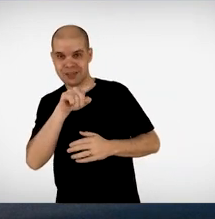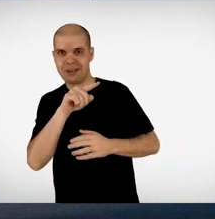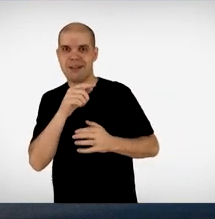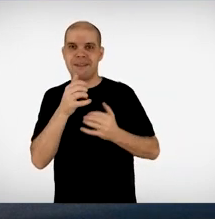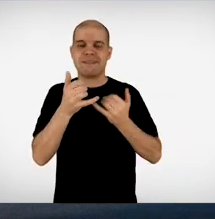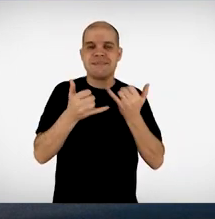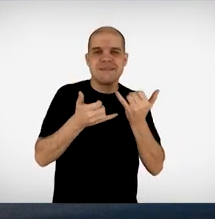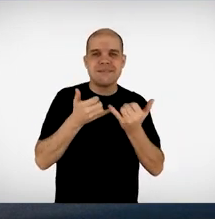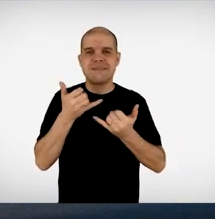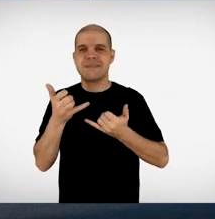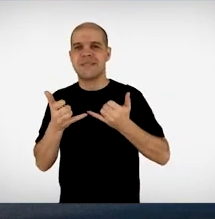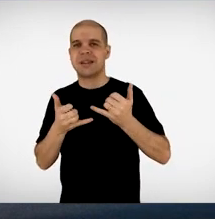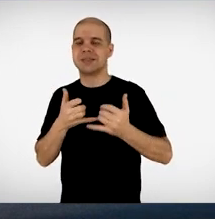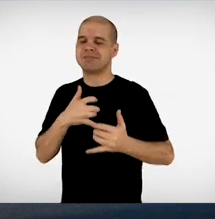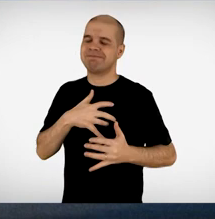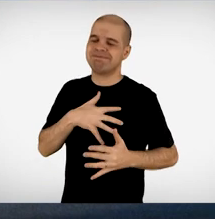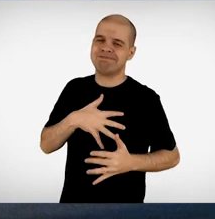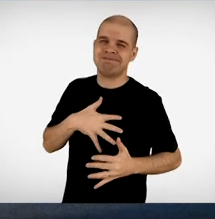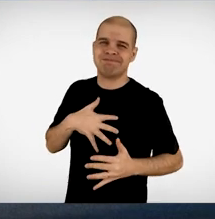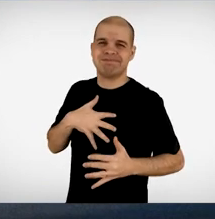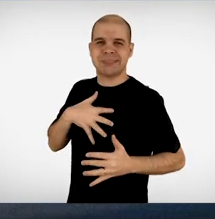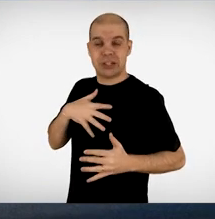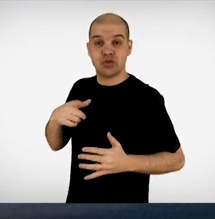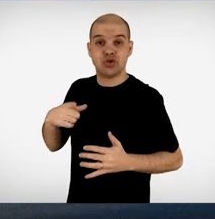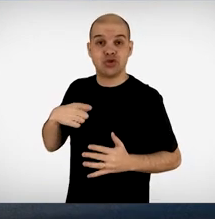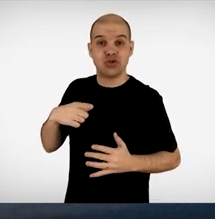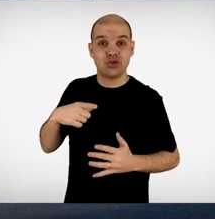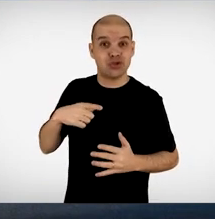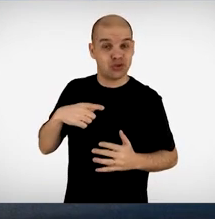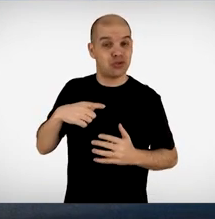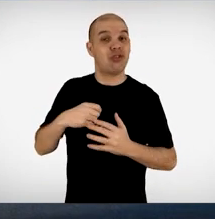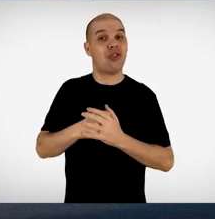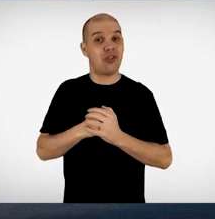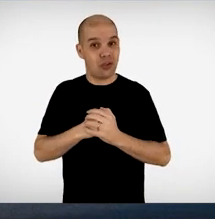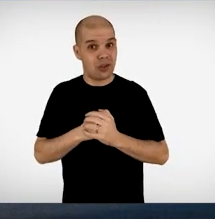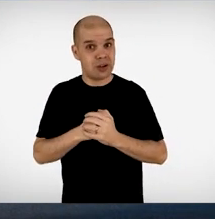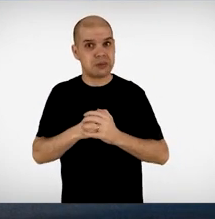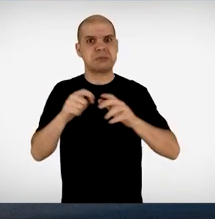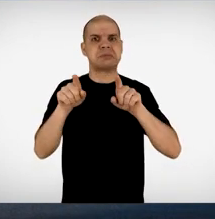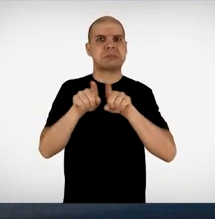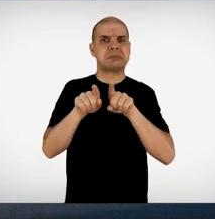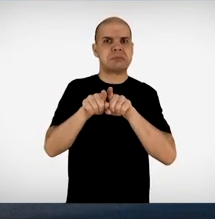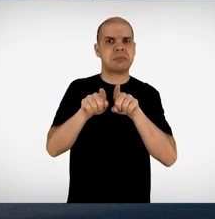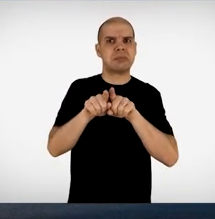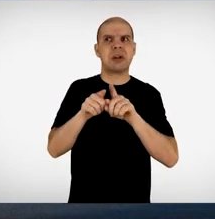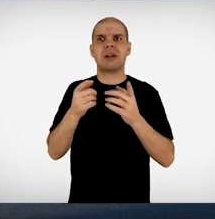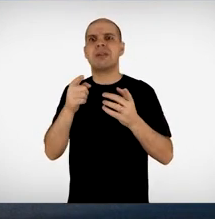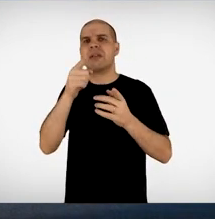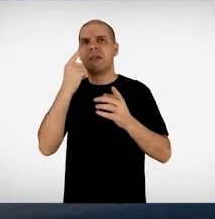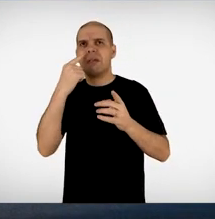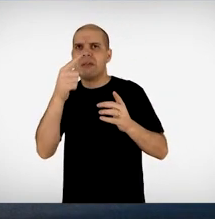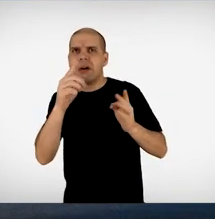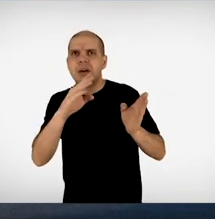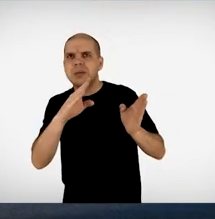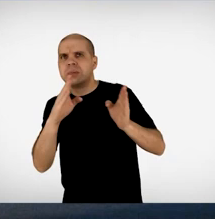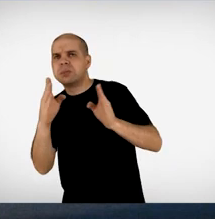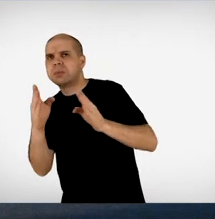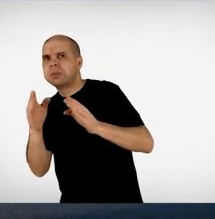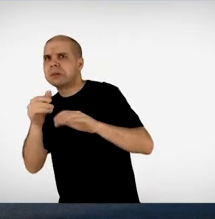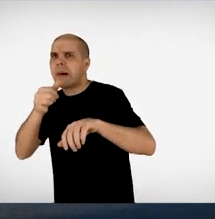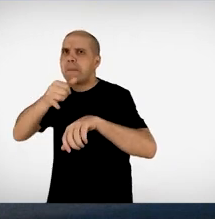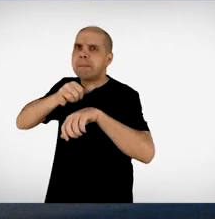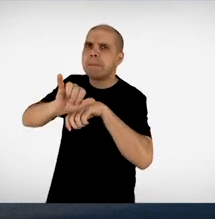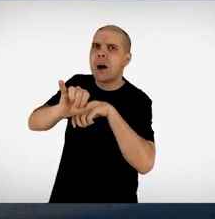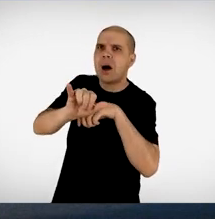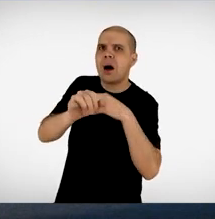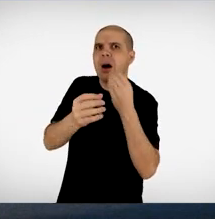está brincando, né? Com o erotismo, com a liberdade dela. O que, que é? O que, que pode ser considerado uma traição? O que, que pode não